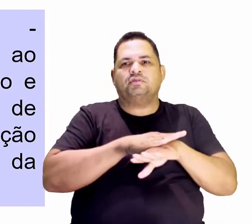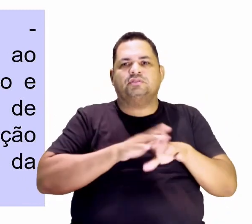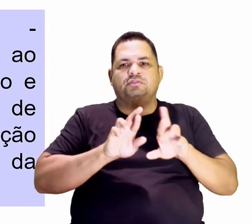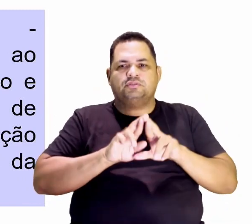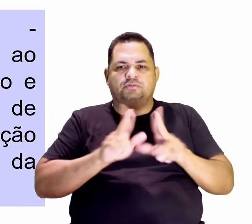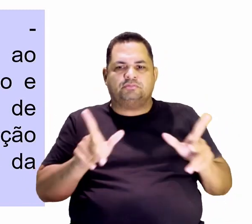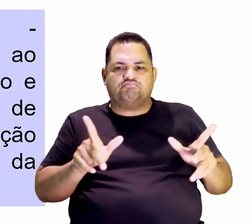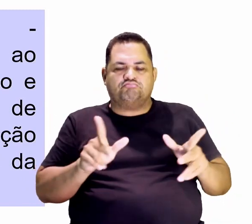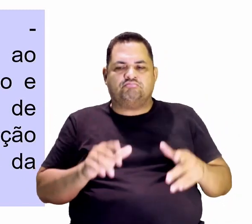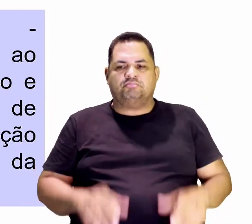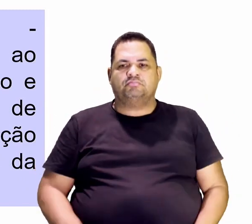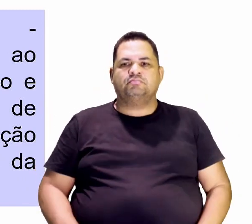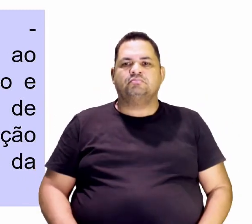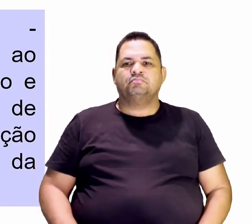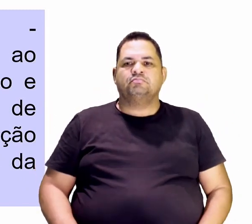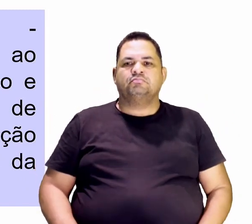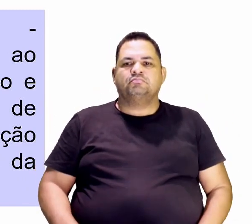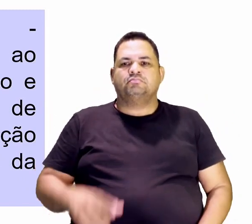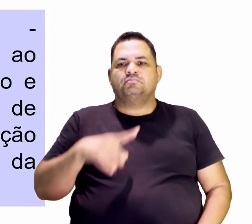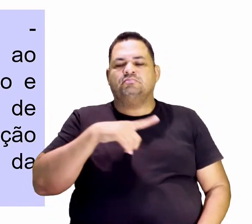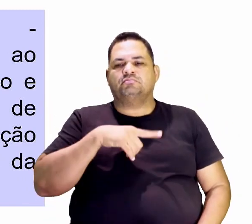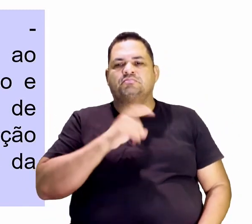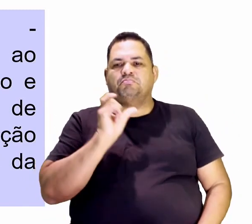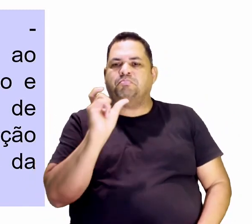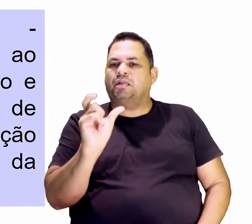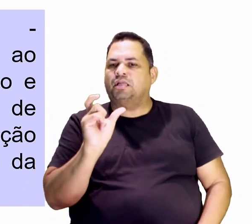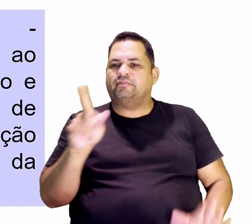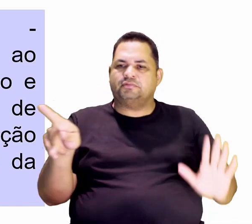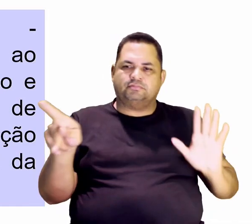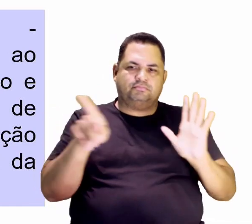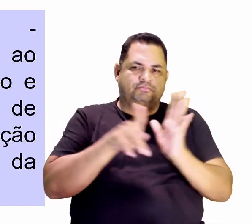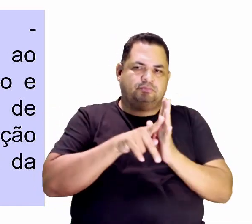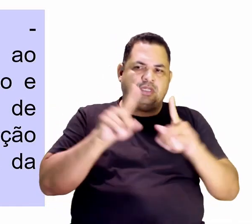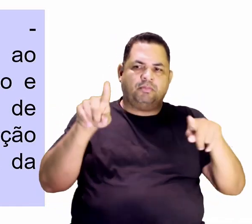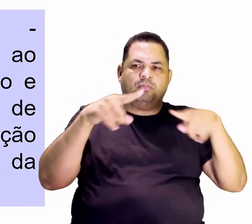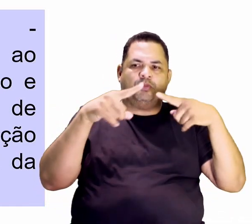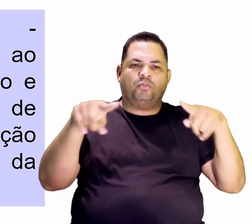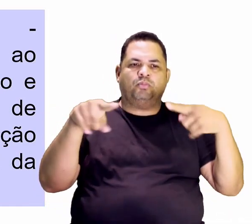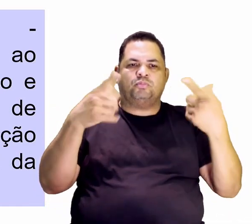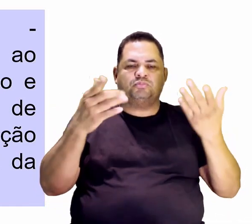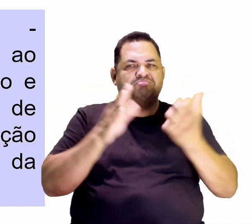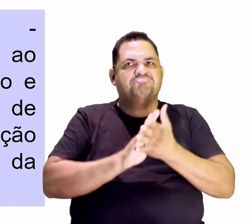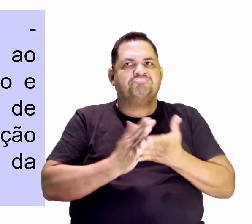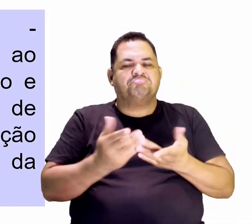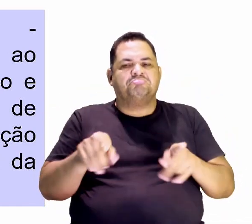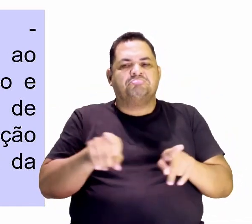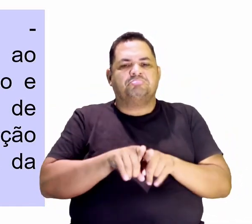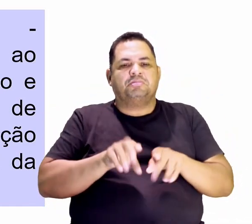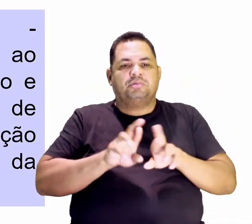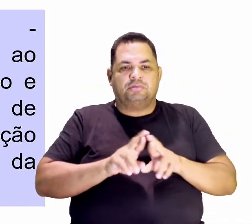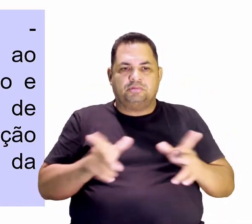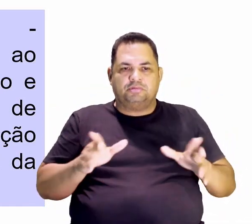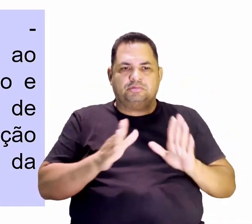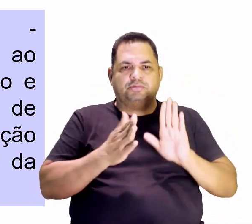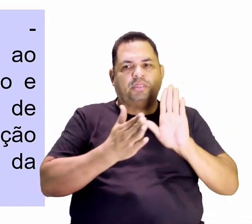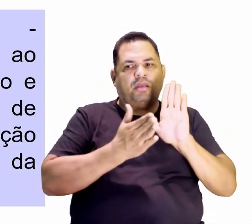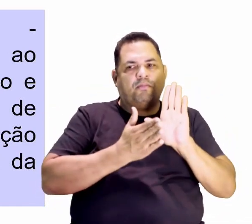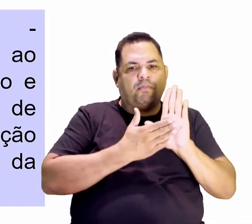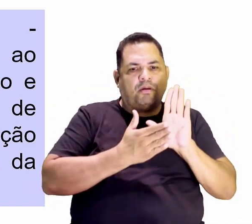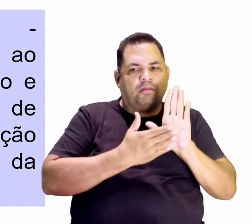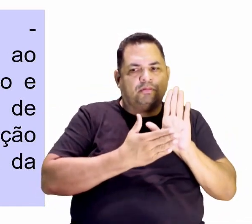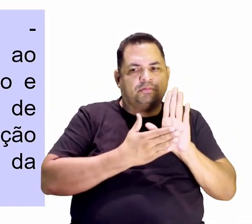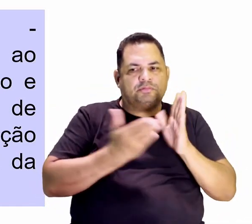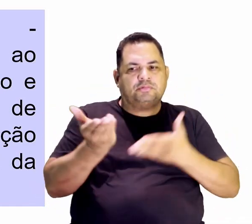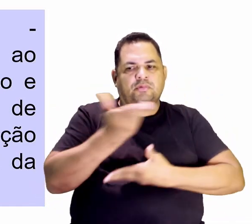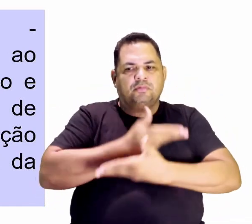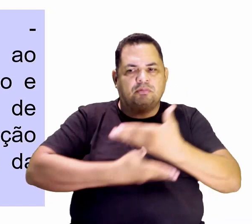se entendem, tá? Tem os jargões, tem as músicas que todos curtem, tem as pautas que eles compartilham. Então a